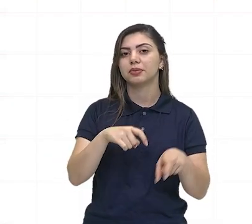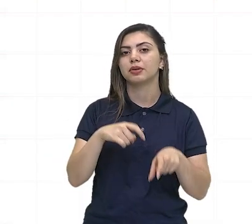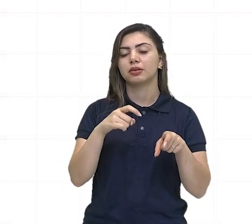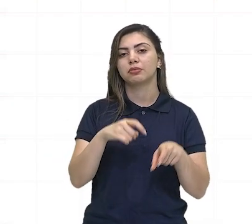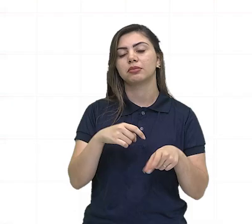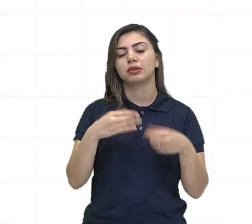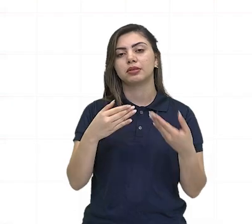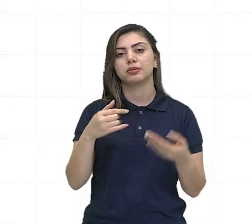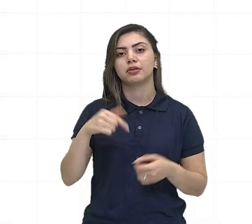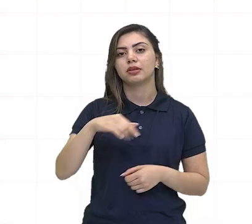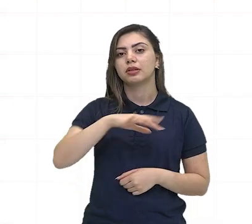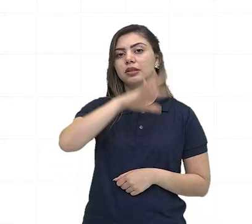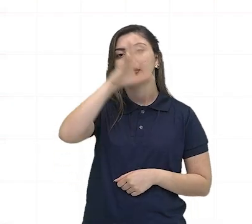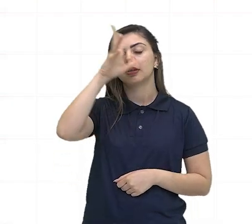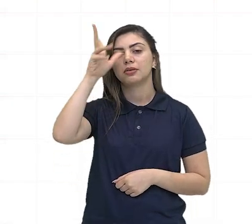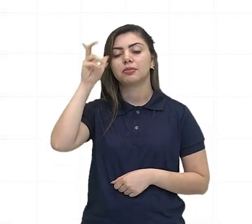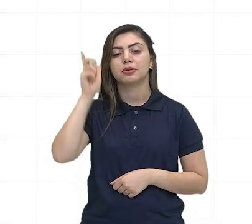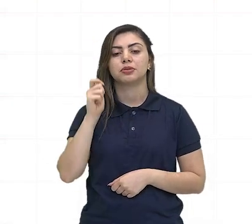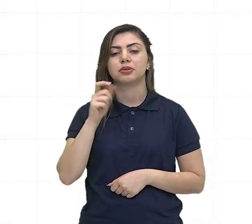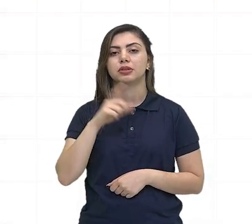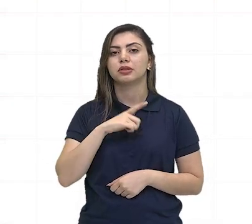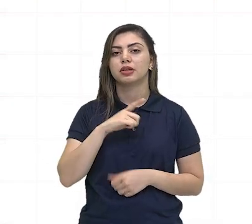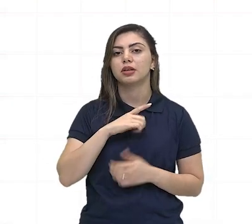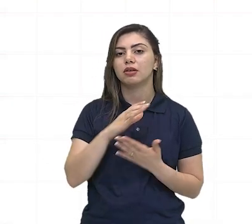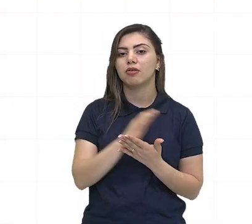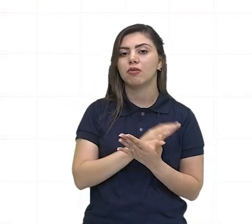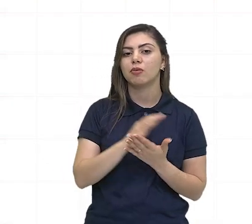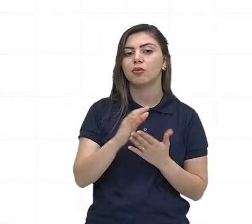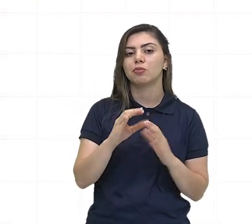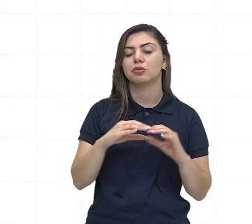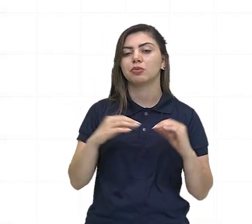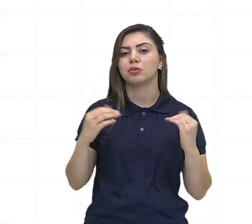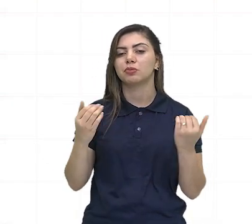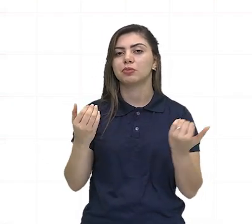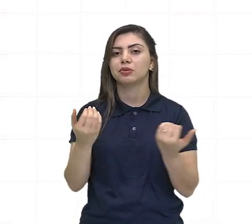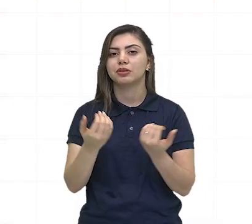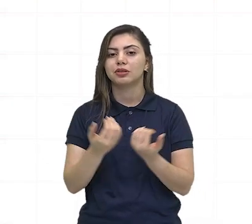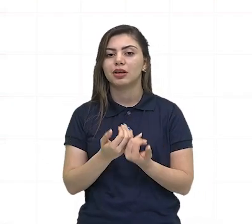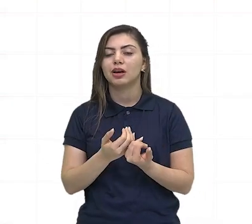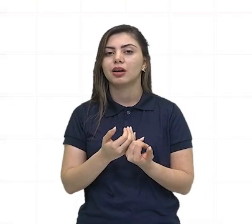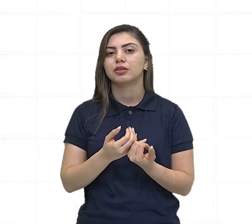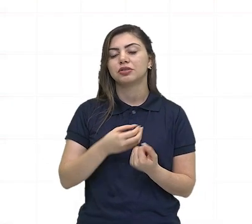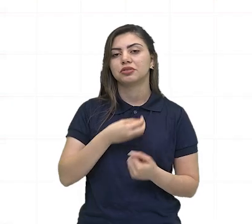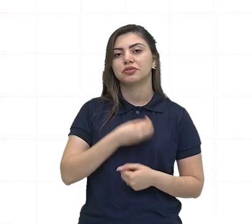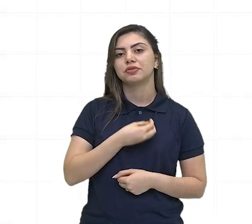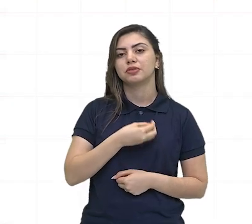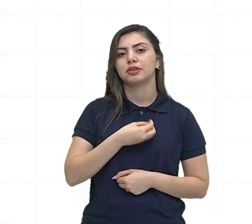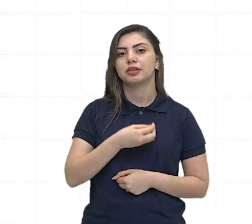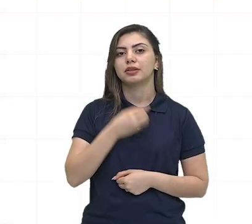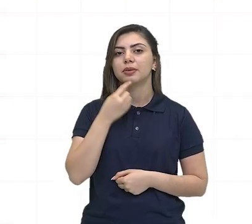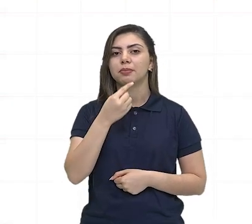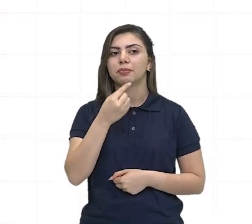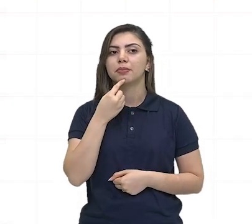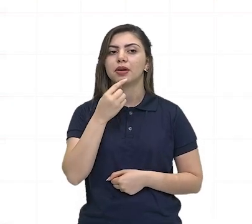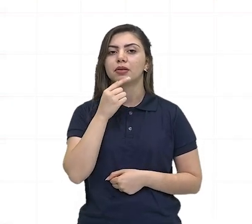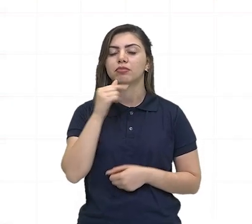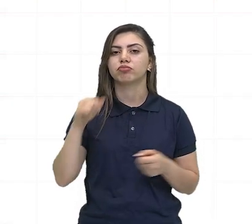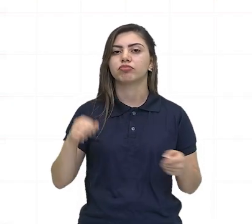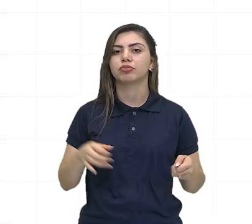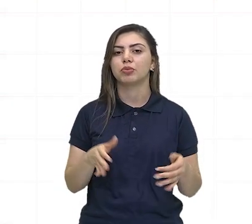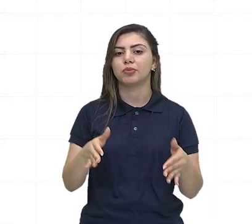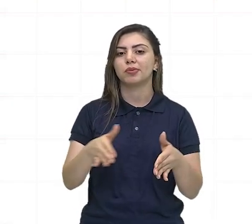as comunidades que vivem, que estão localizadas ali à margem dos rios, elas comumente